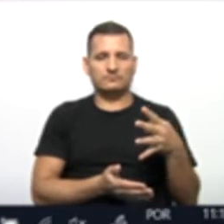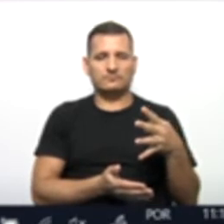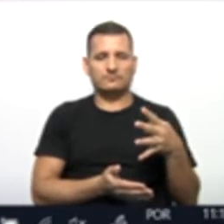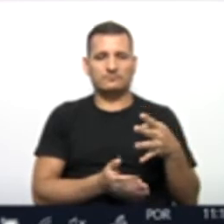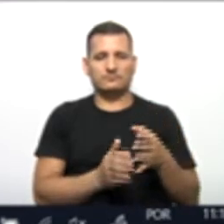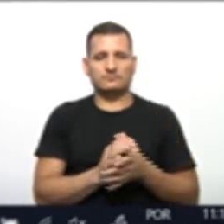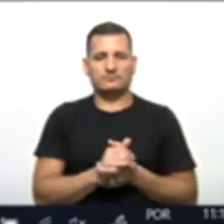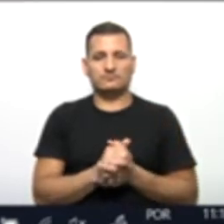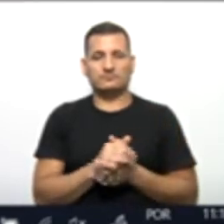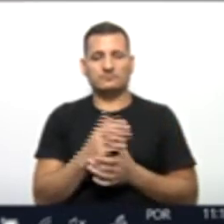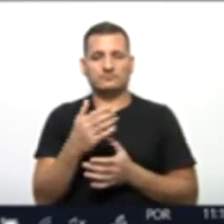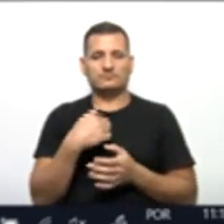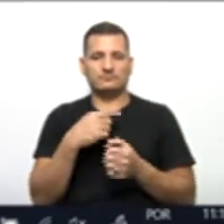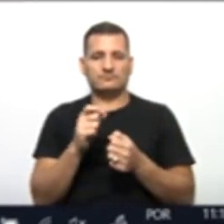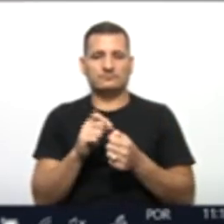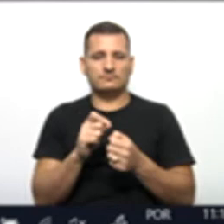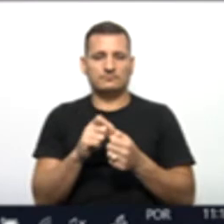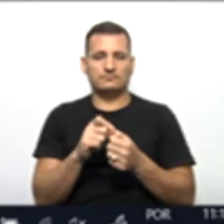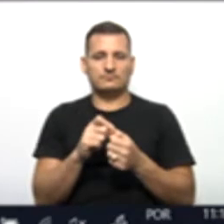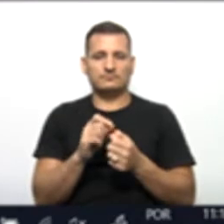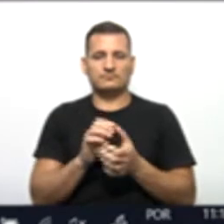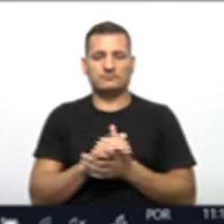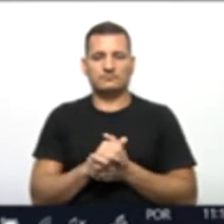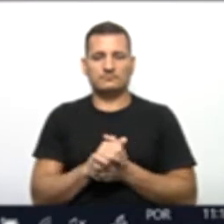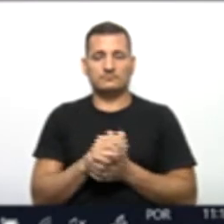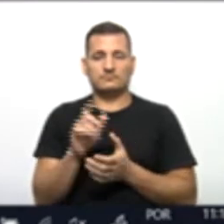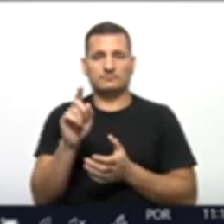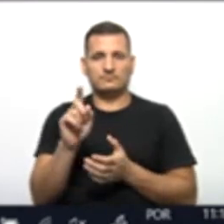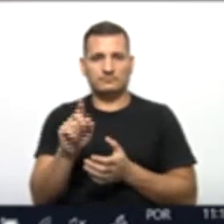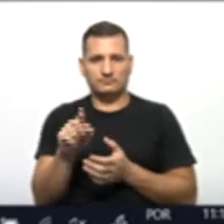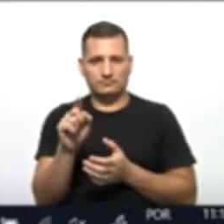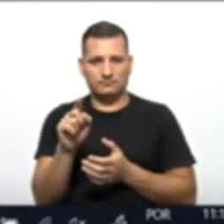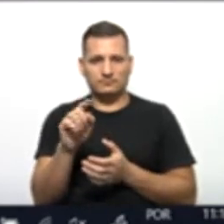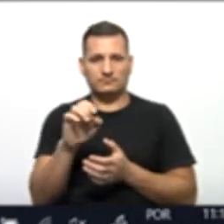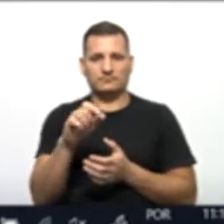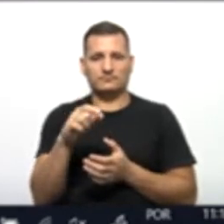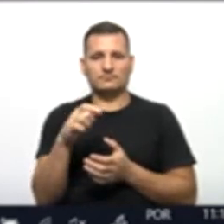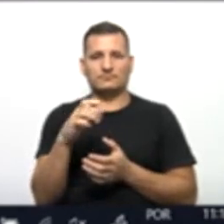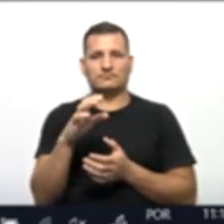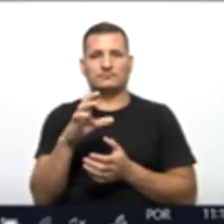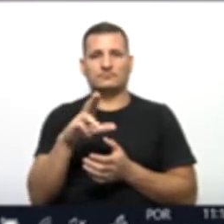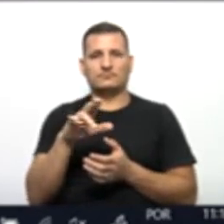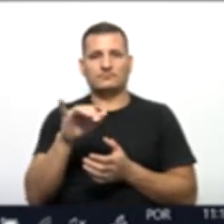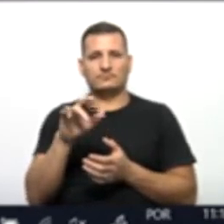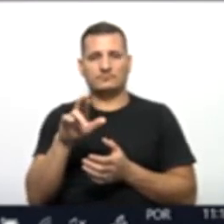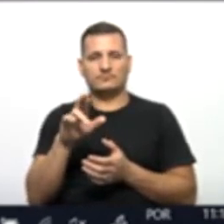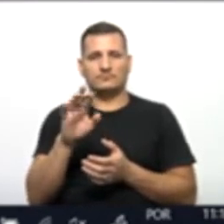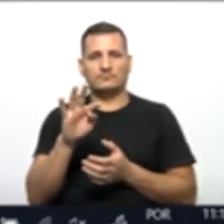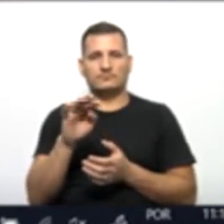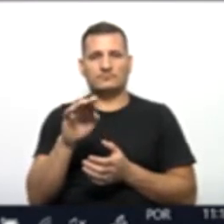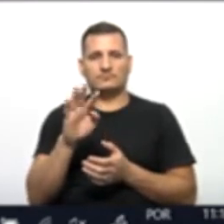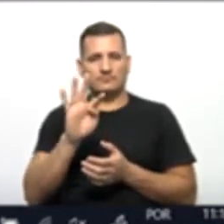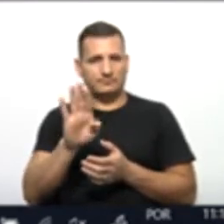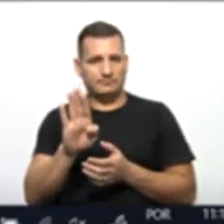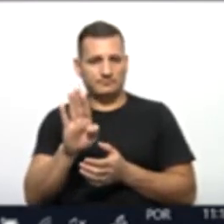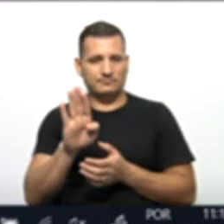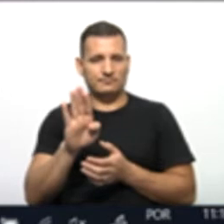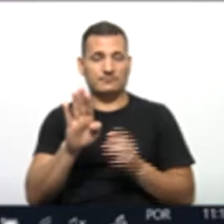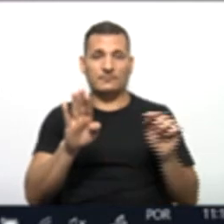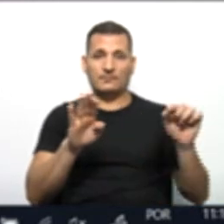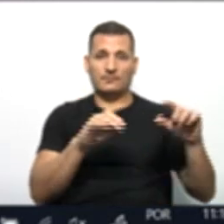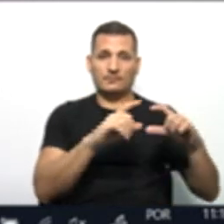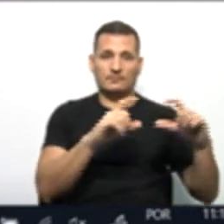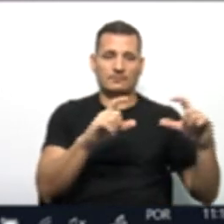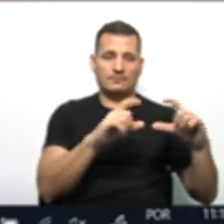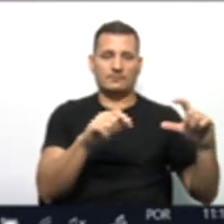eu faço aqui ó quando eu clicar em excluir tabela ele vai chamar essa função que está aqui